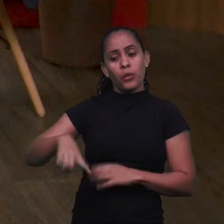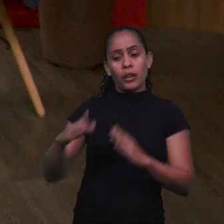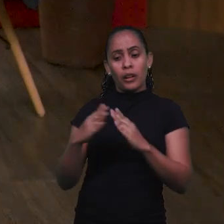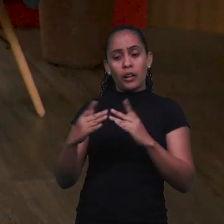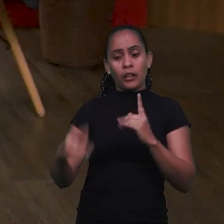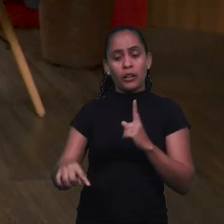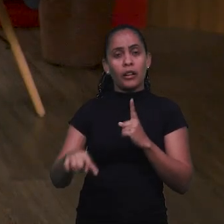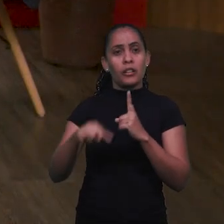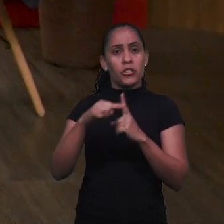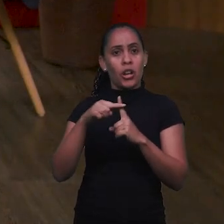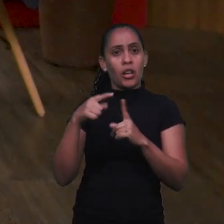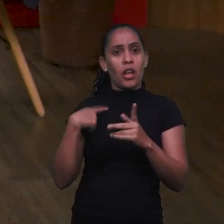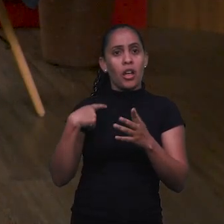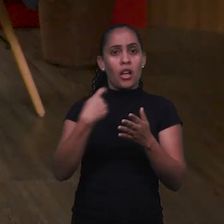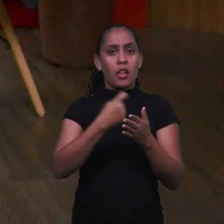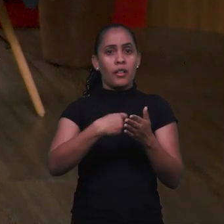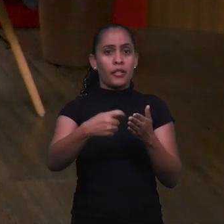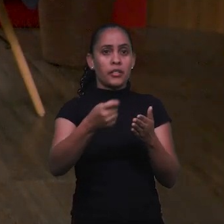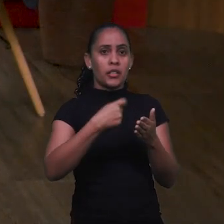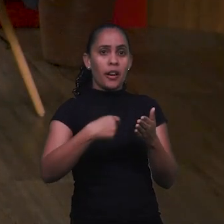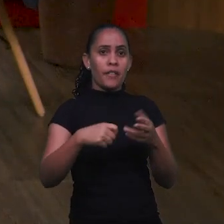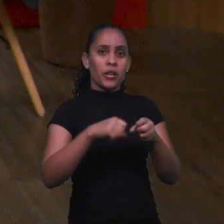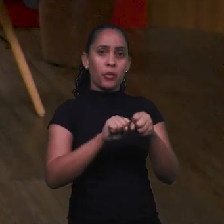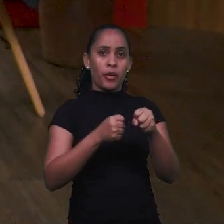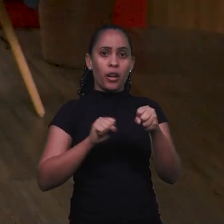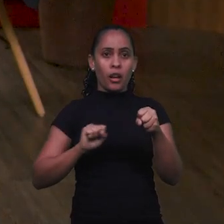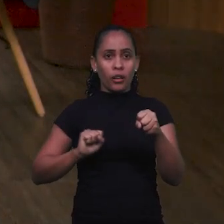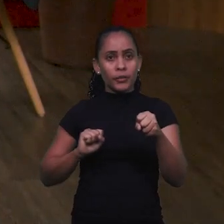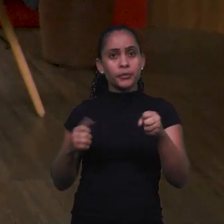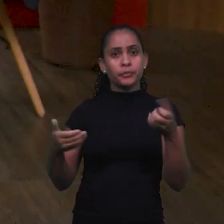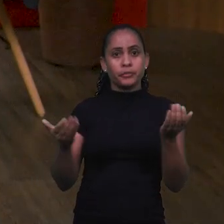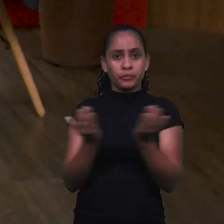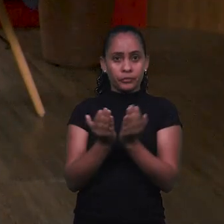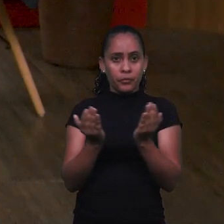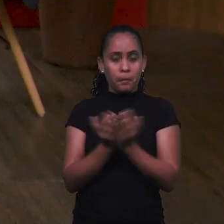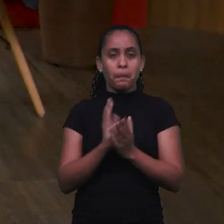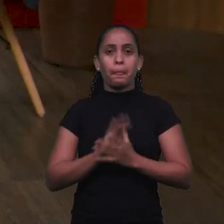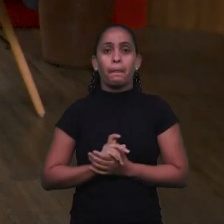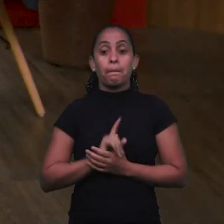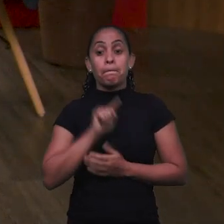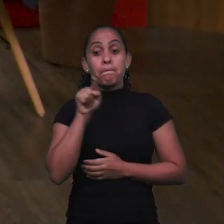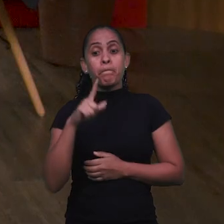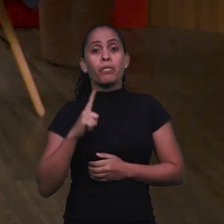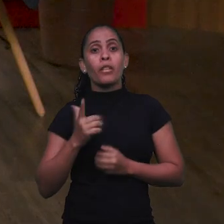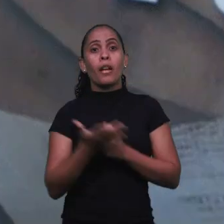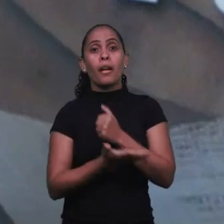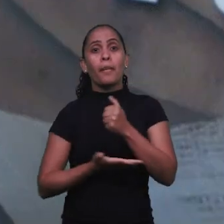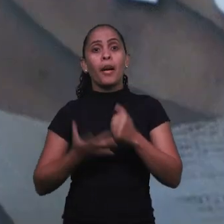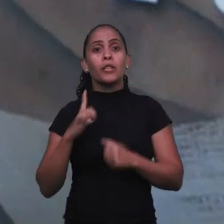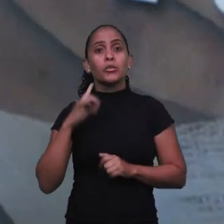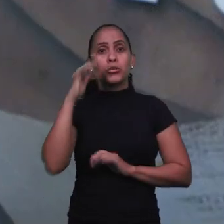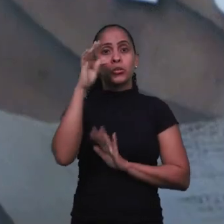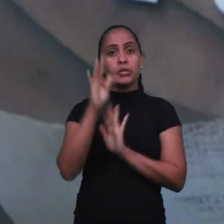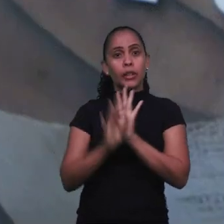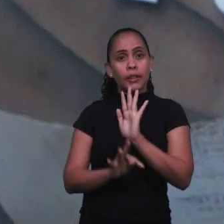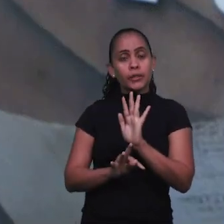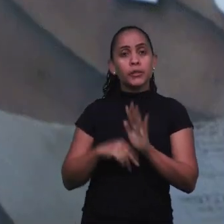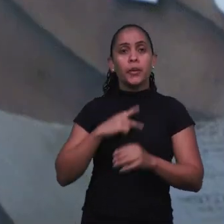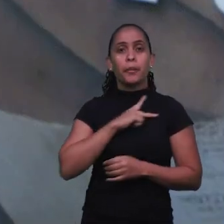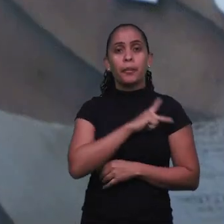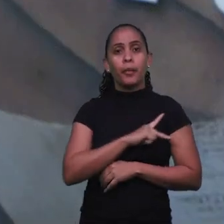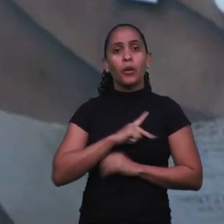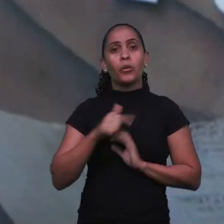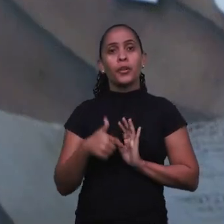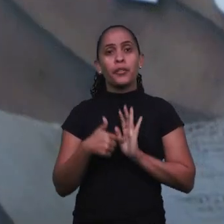igreja escrevesse, o cânon cristão. Eles se baseiam num texto da carta de Paulo que